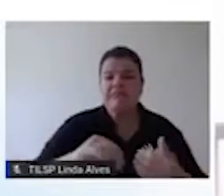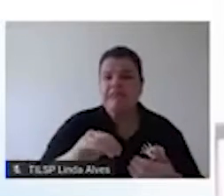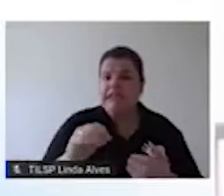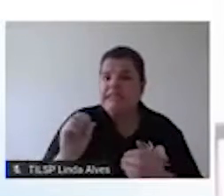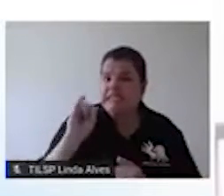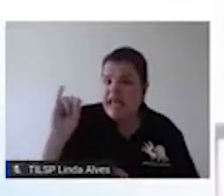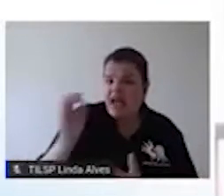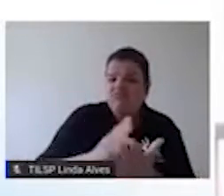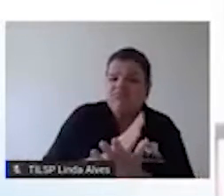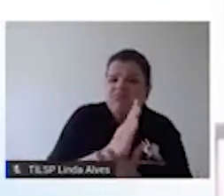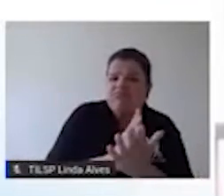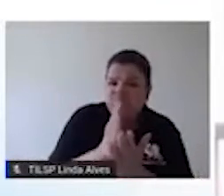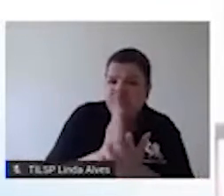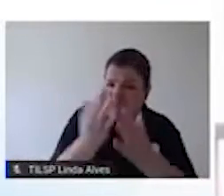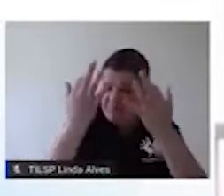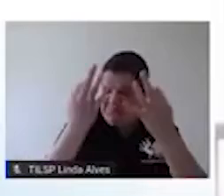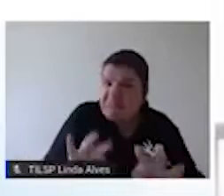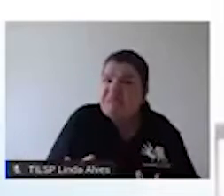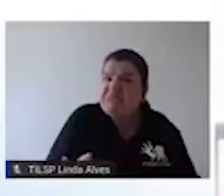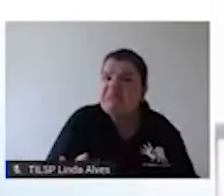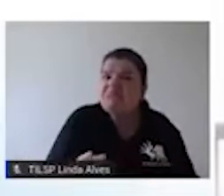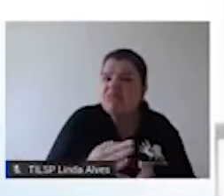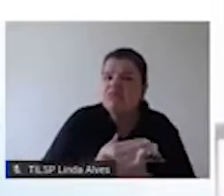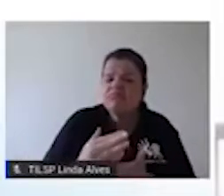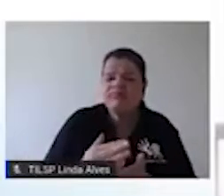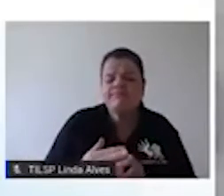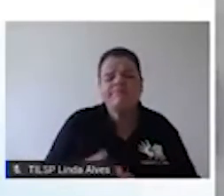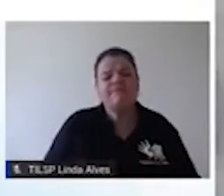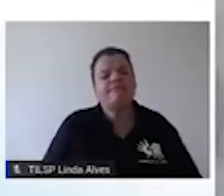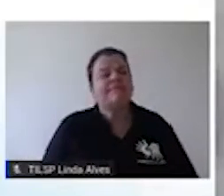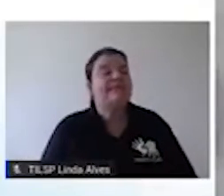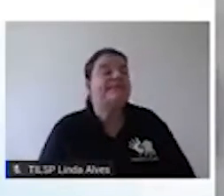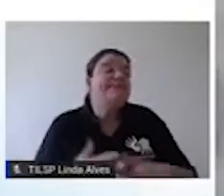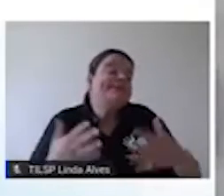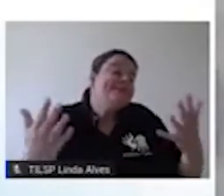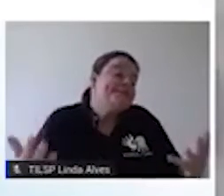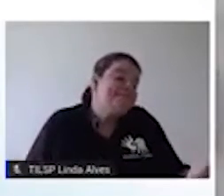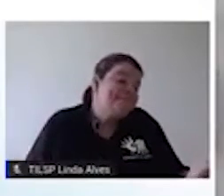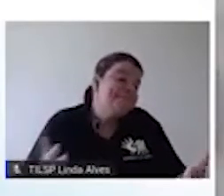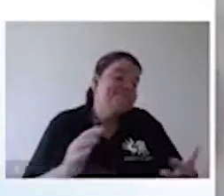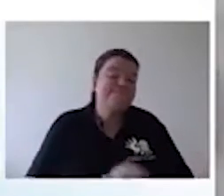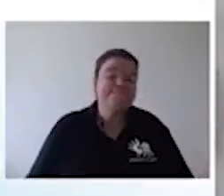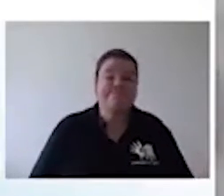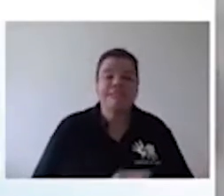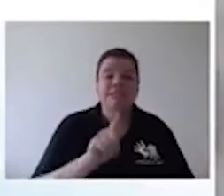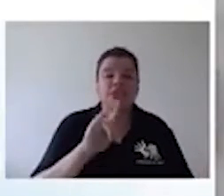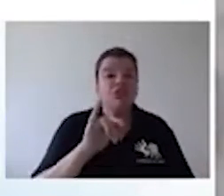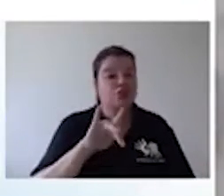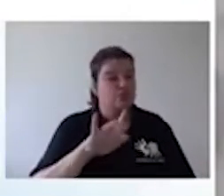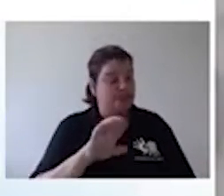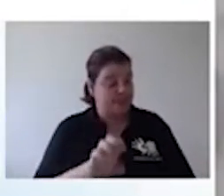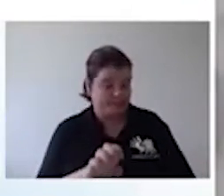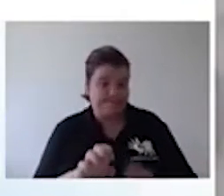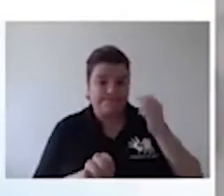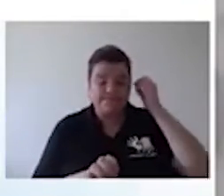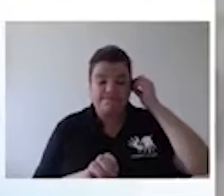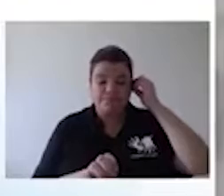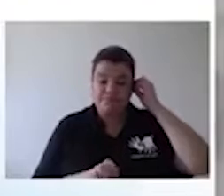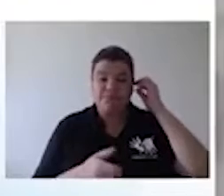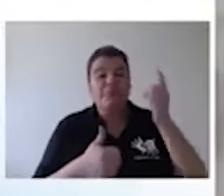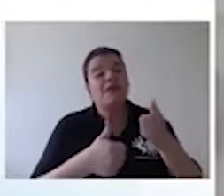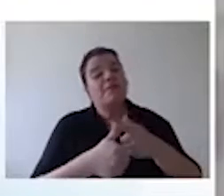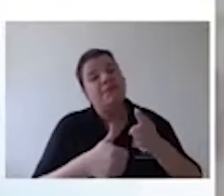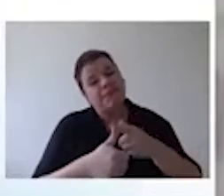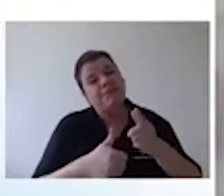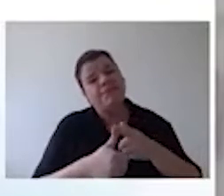desde o início. É com o senhor, doutor. Olha, Gilson, em primeiro lugar, deixa eu falar sobre a